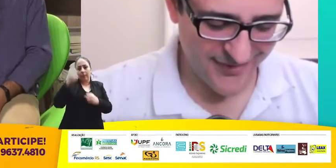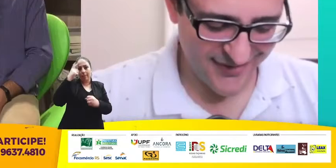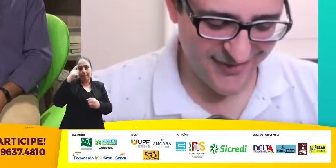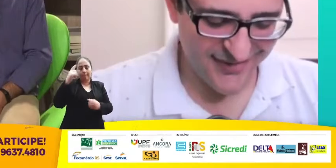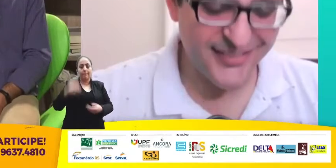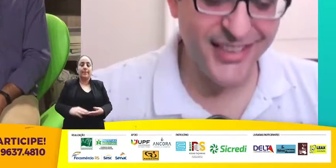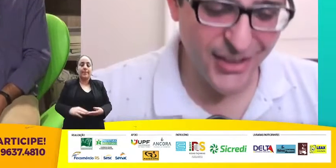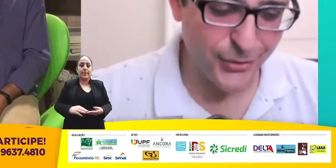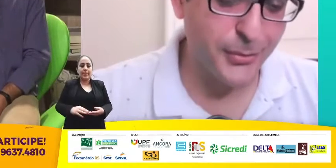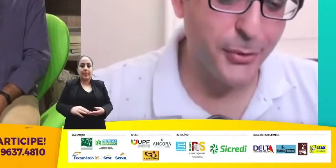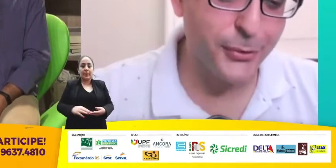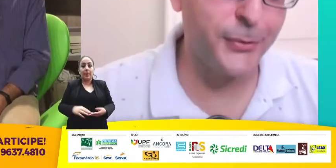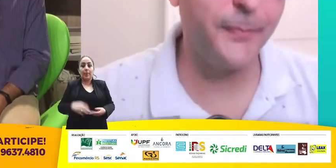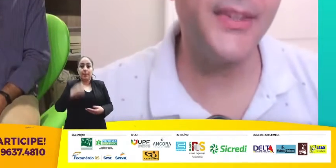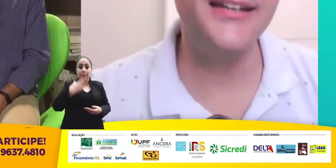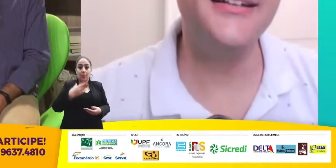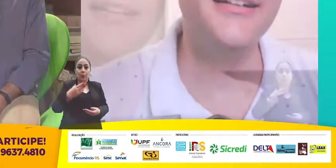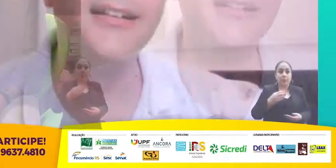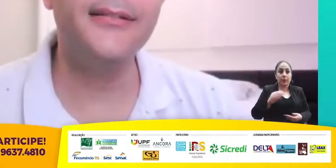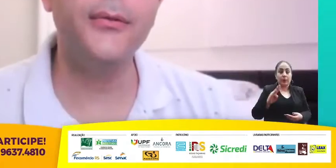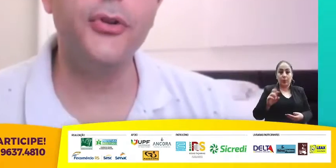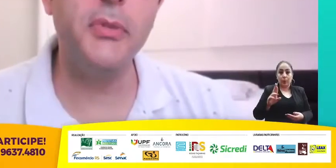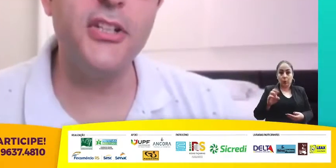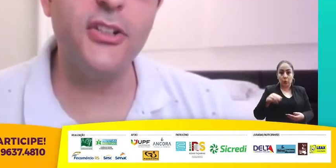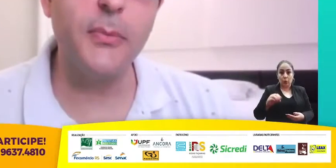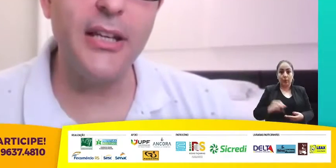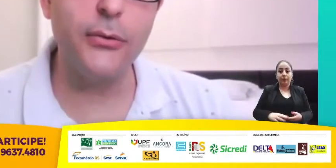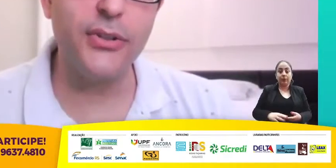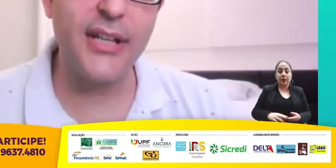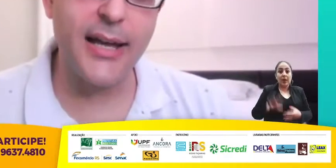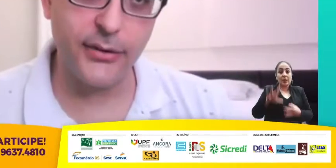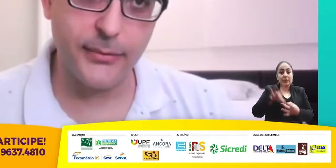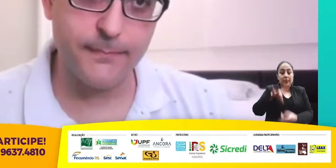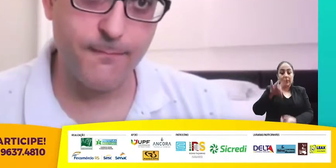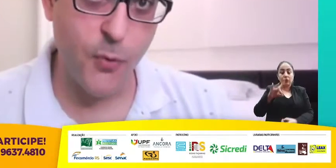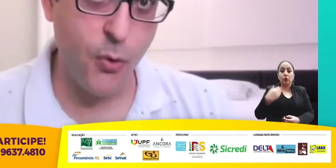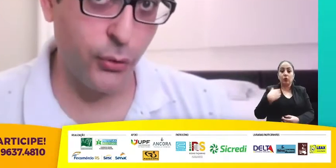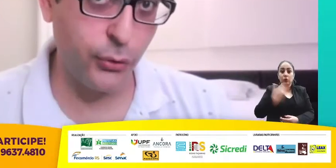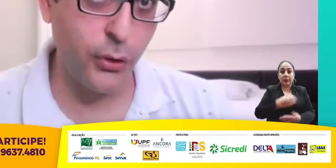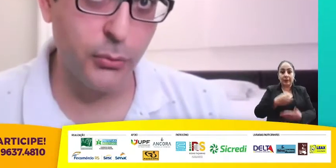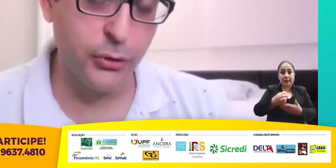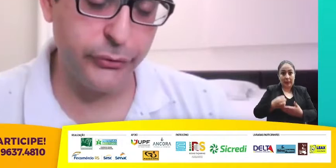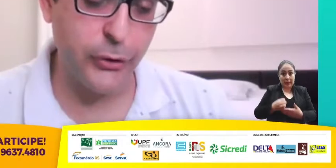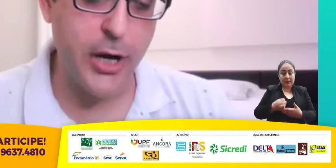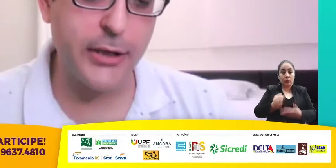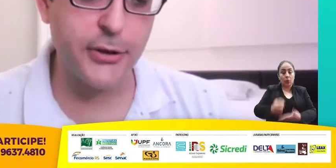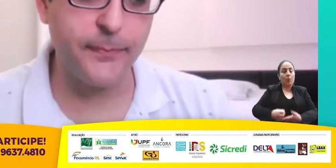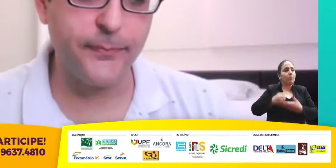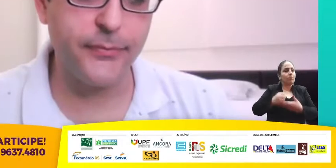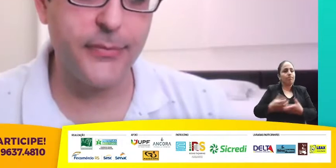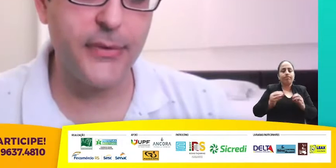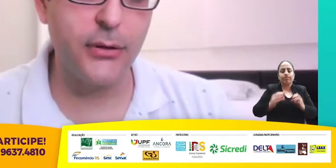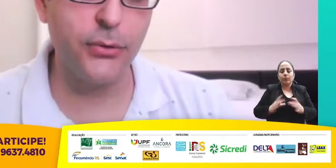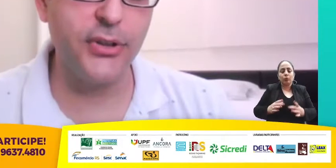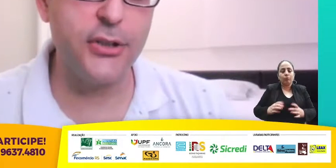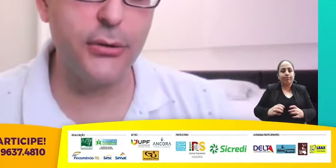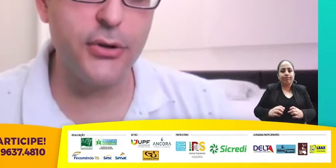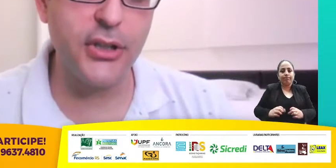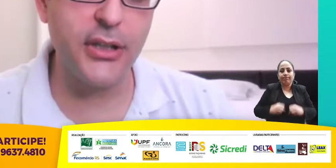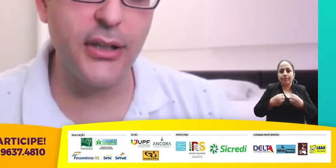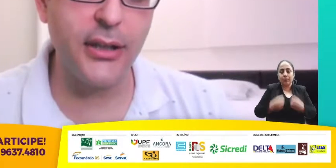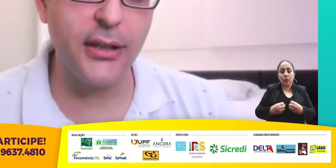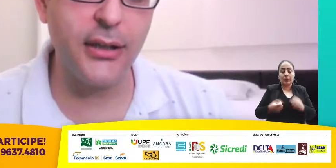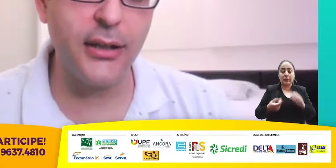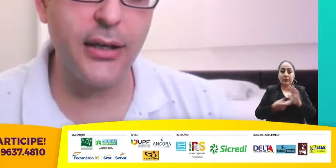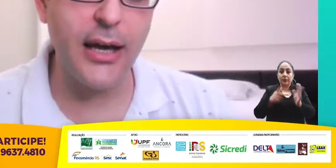aí, José? Isso, Bruno. O Espiritismo ele nos traz um consolo muito forte, no